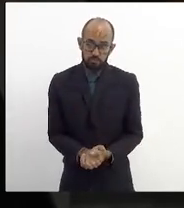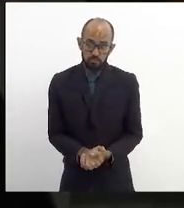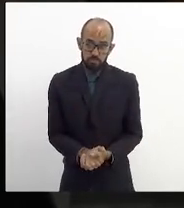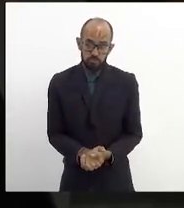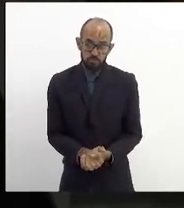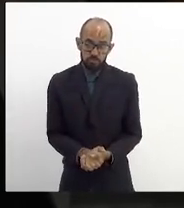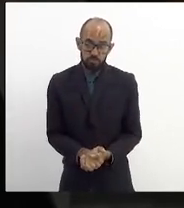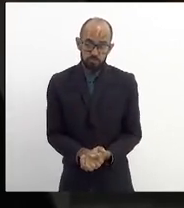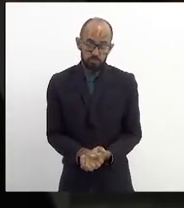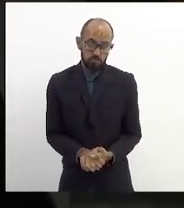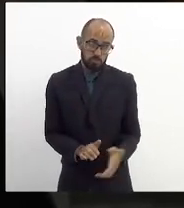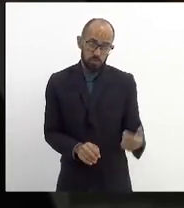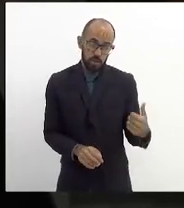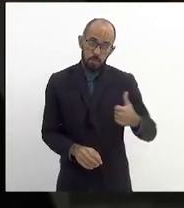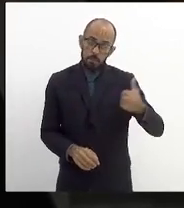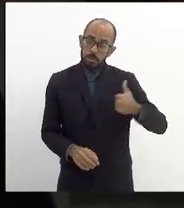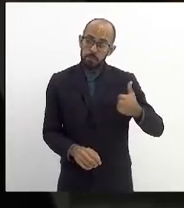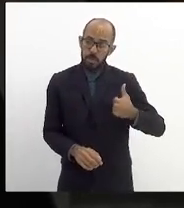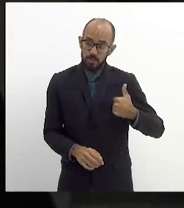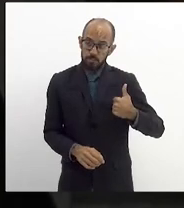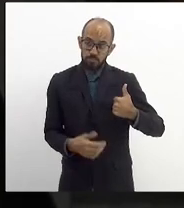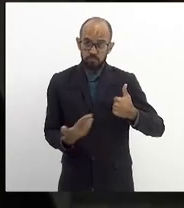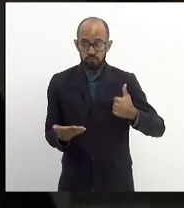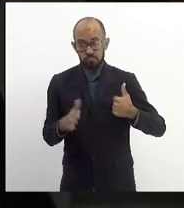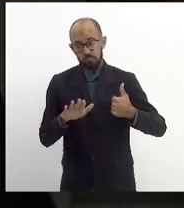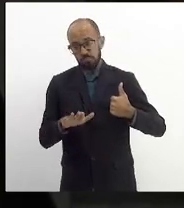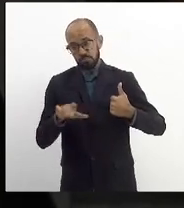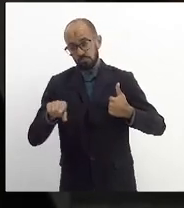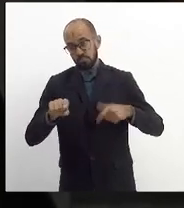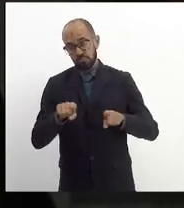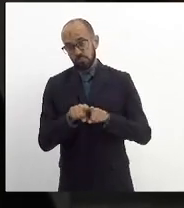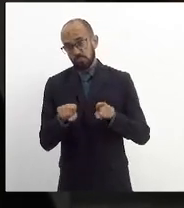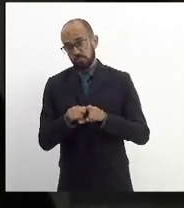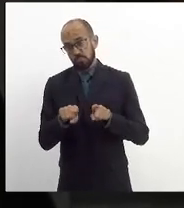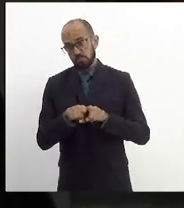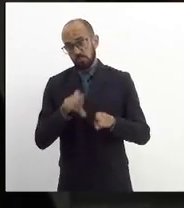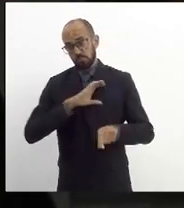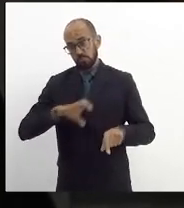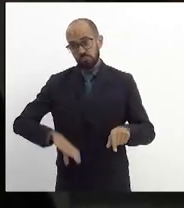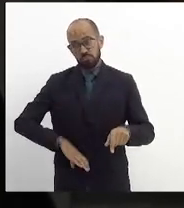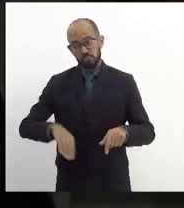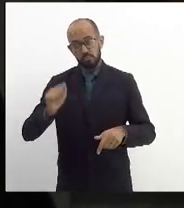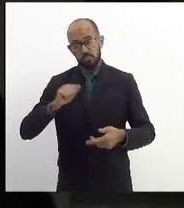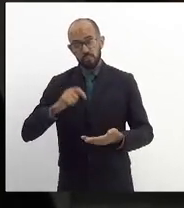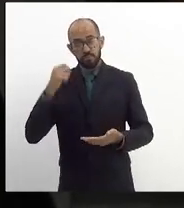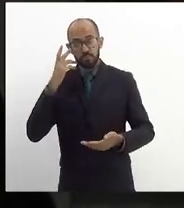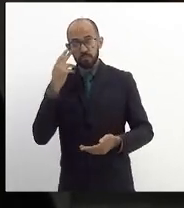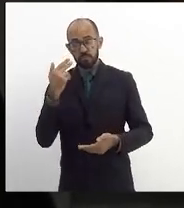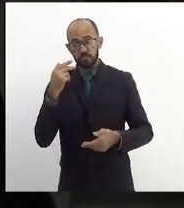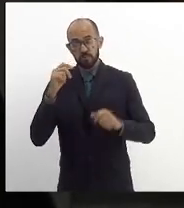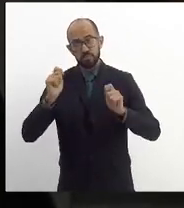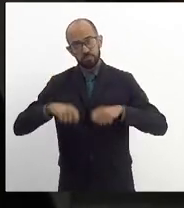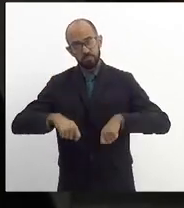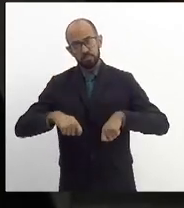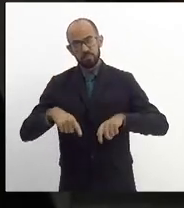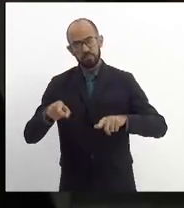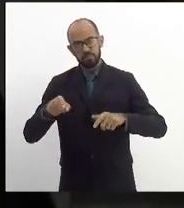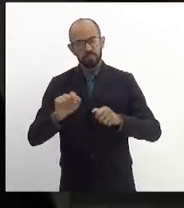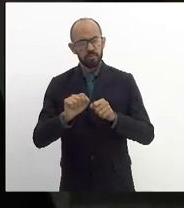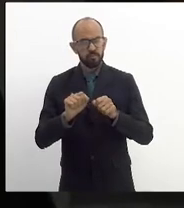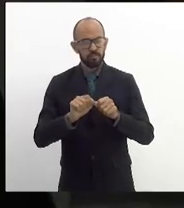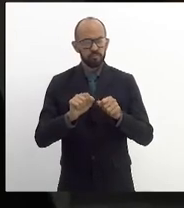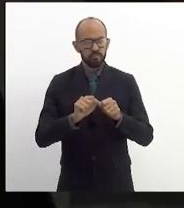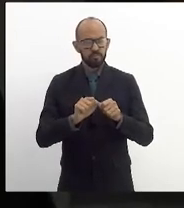essa é uma delas mas ele também o cidadão-consumidor normal Pode fazer os recursos que